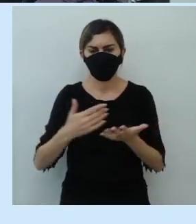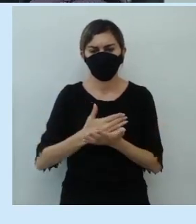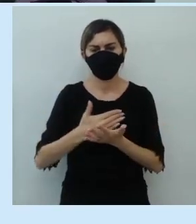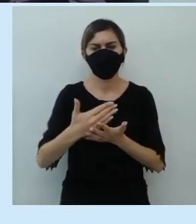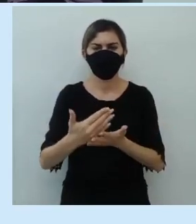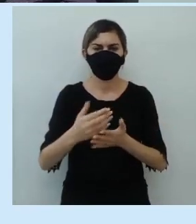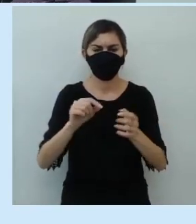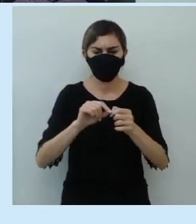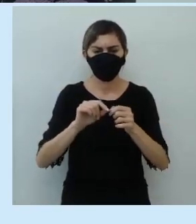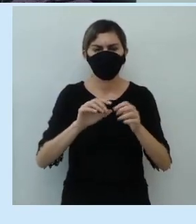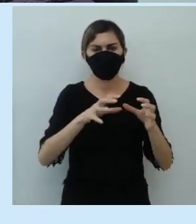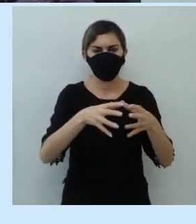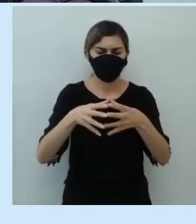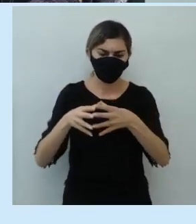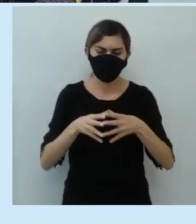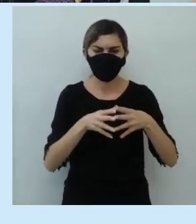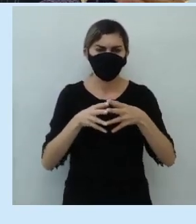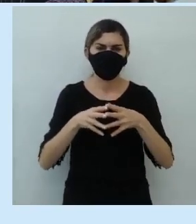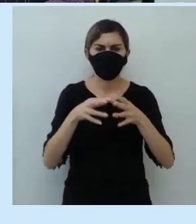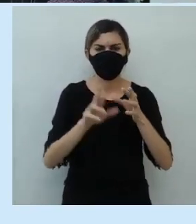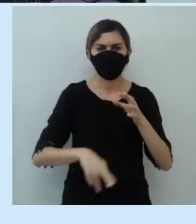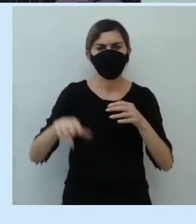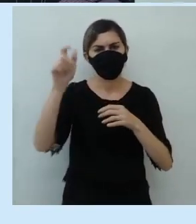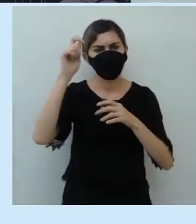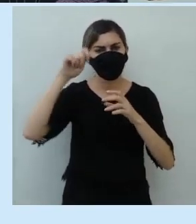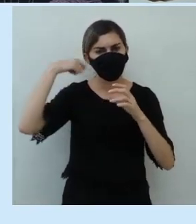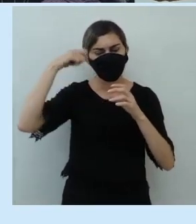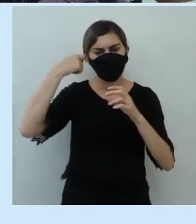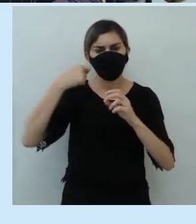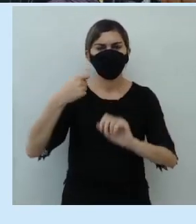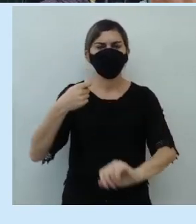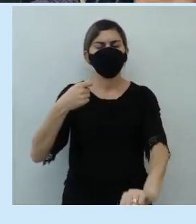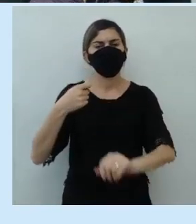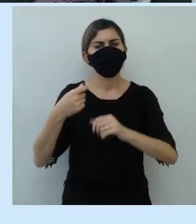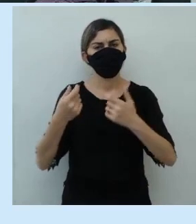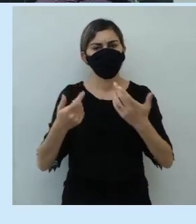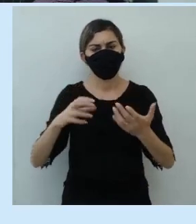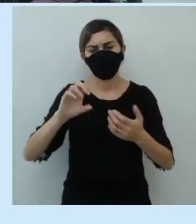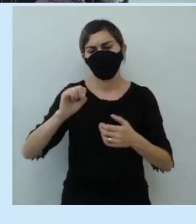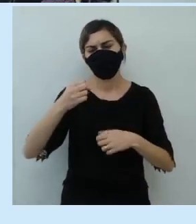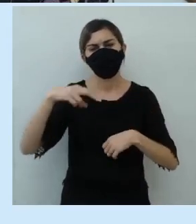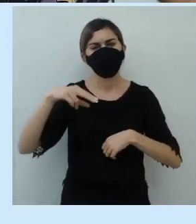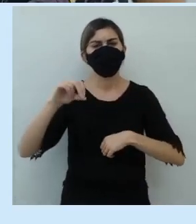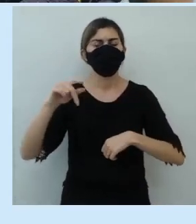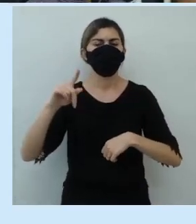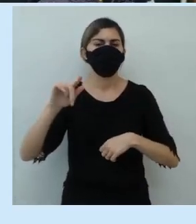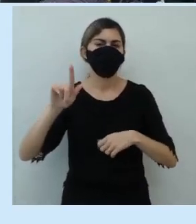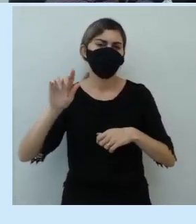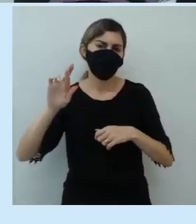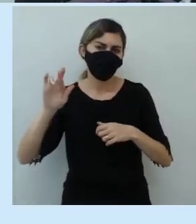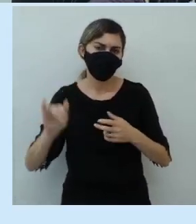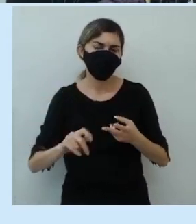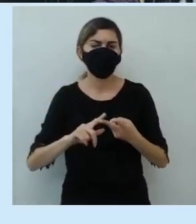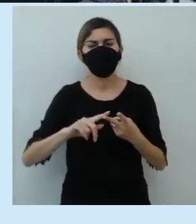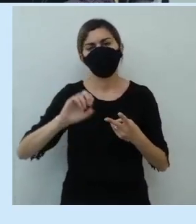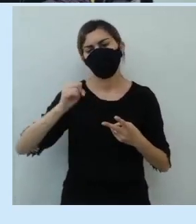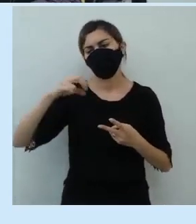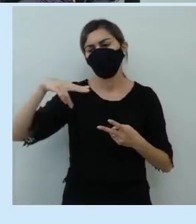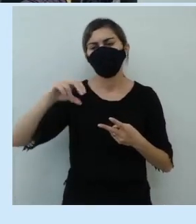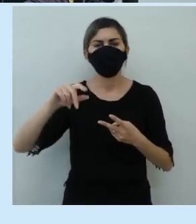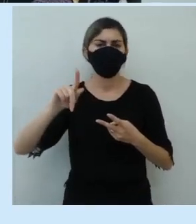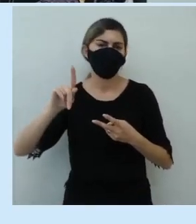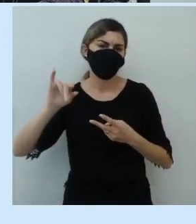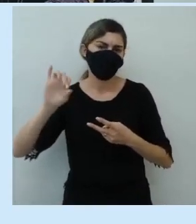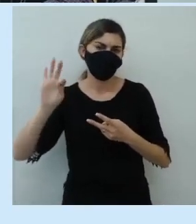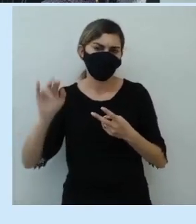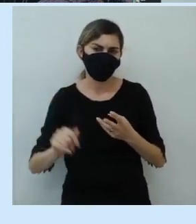essa conjunção de várias artes, né? A cenografia, a sonoplastia, enfim. Isso